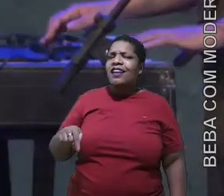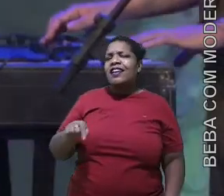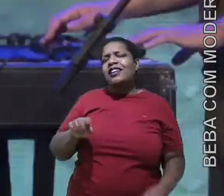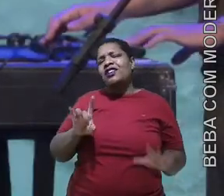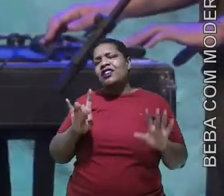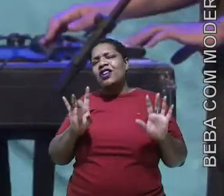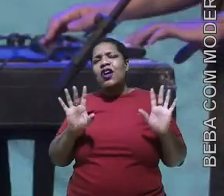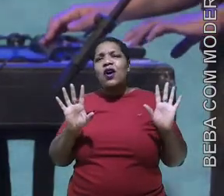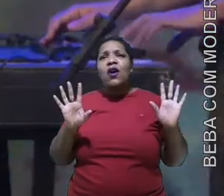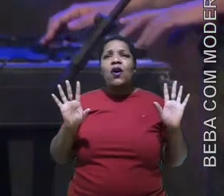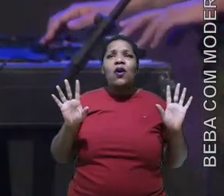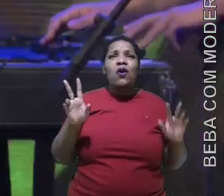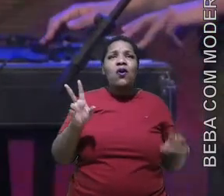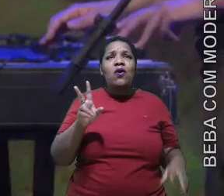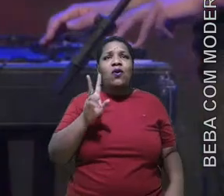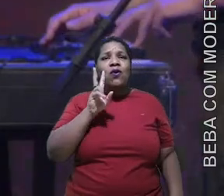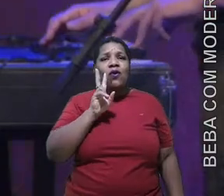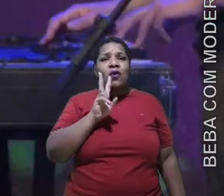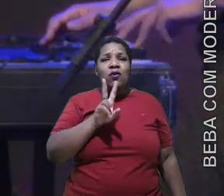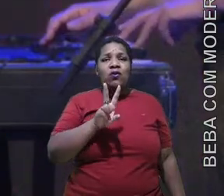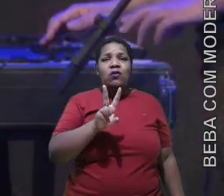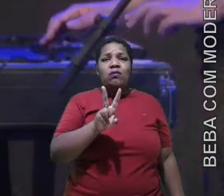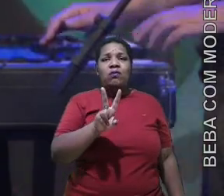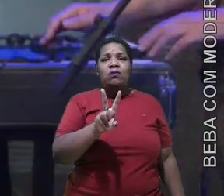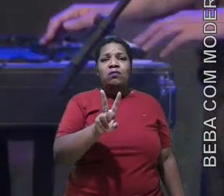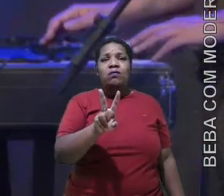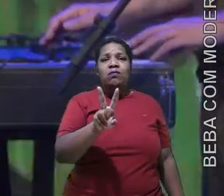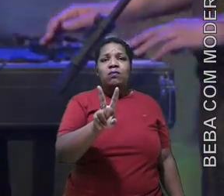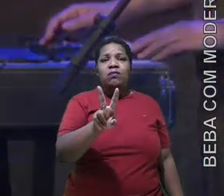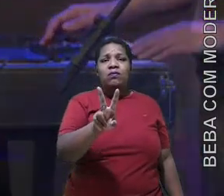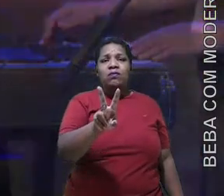posso olhar para frente e